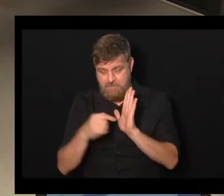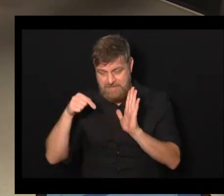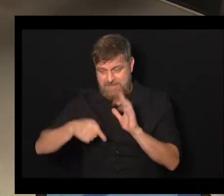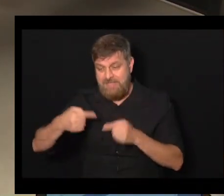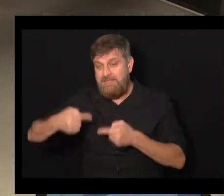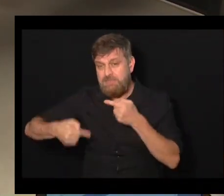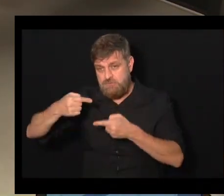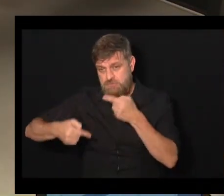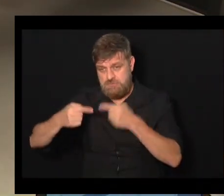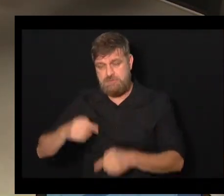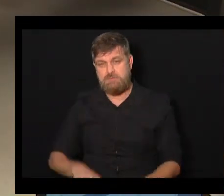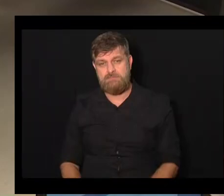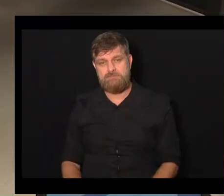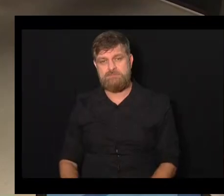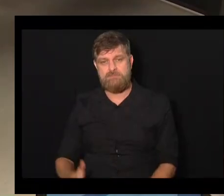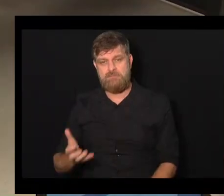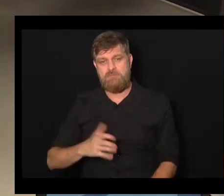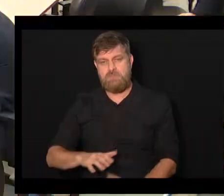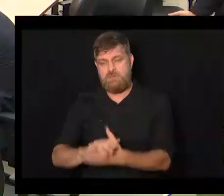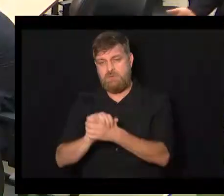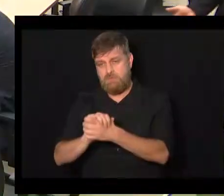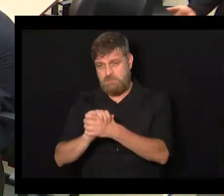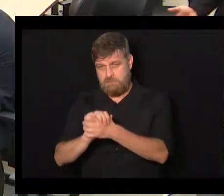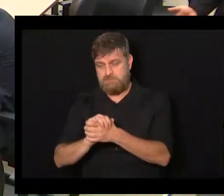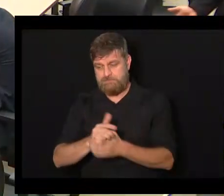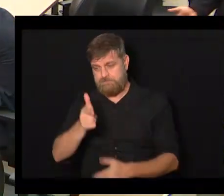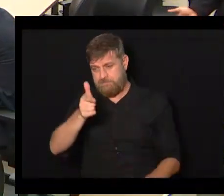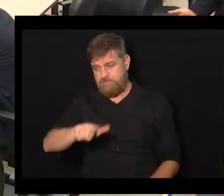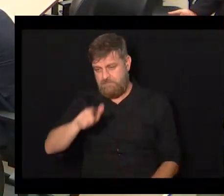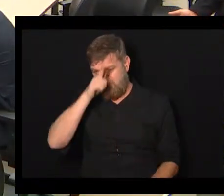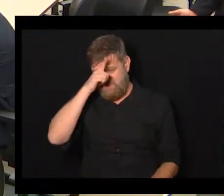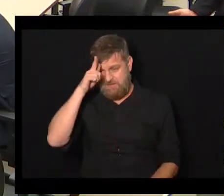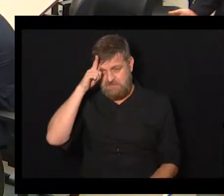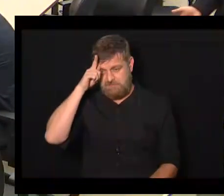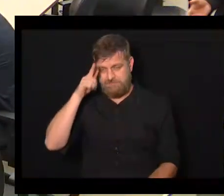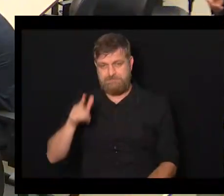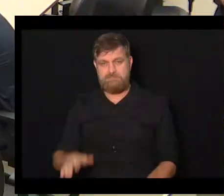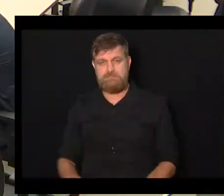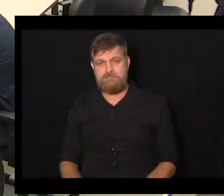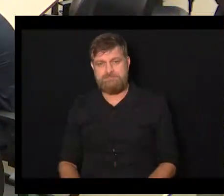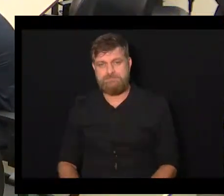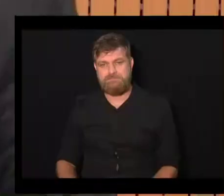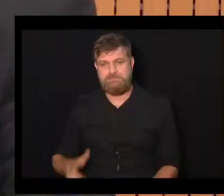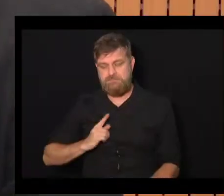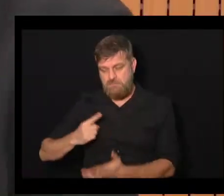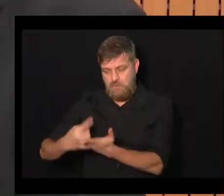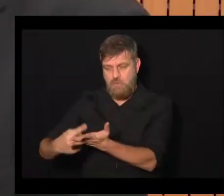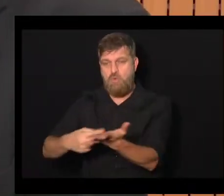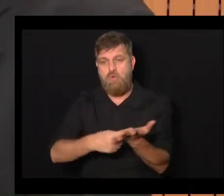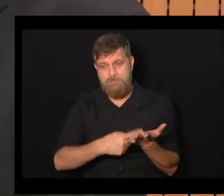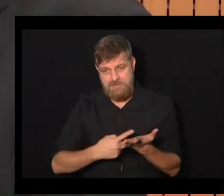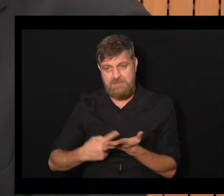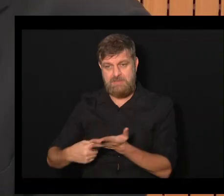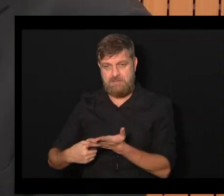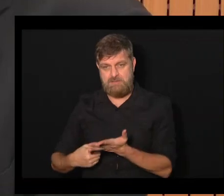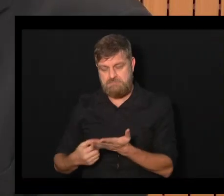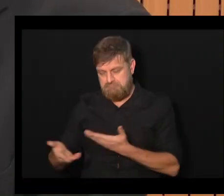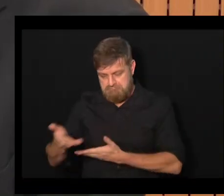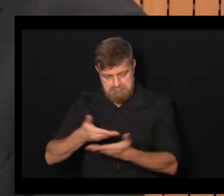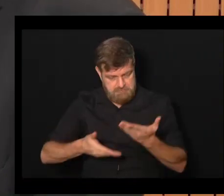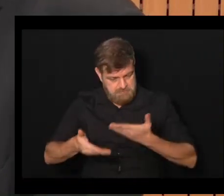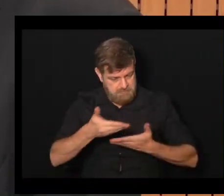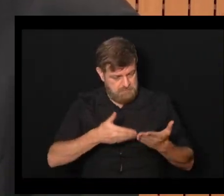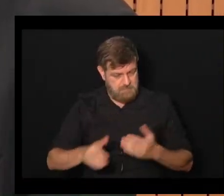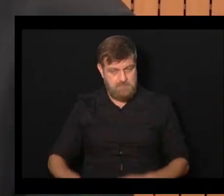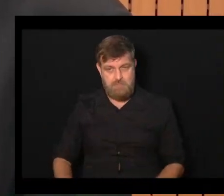casa. Quero cumprimentá-lo mais uma vez, vereador Gustavo Peta, dentre os pactos que fizemos no início da